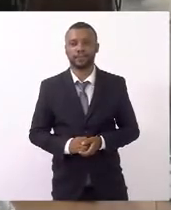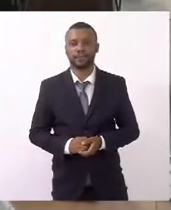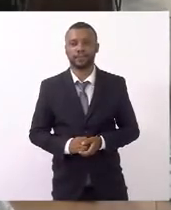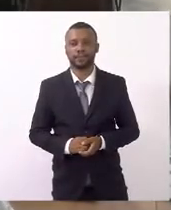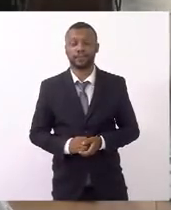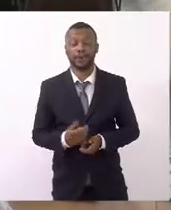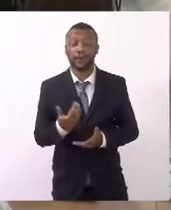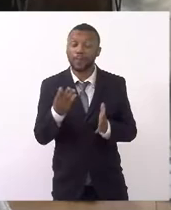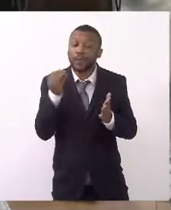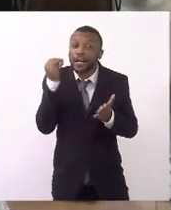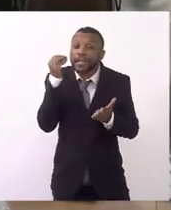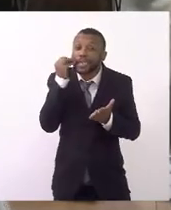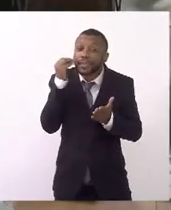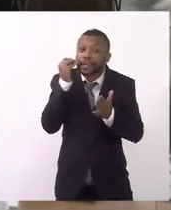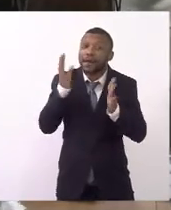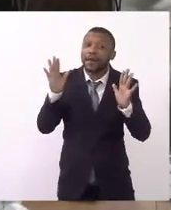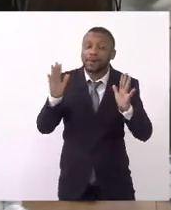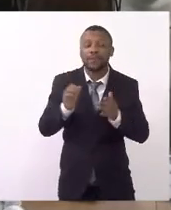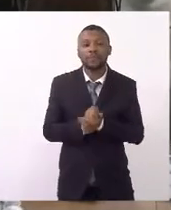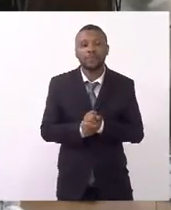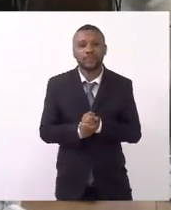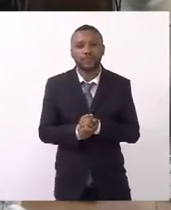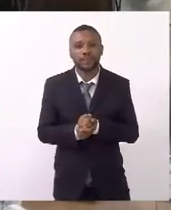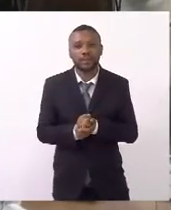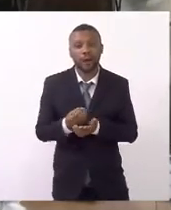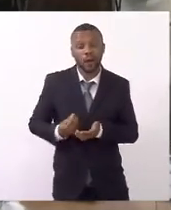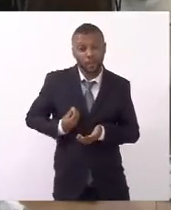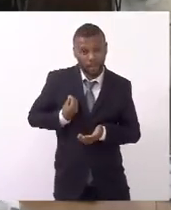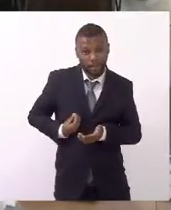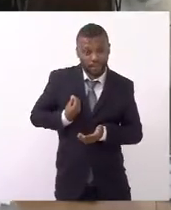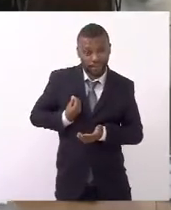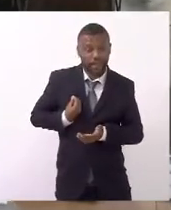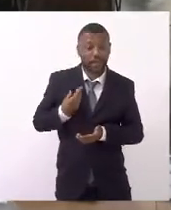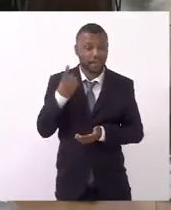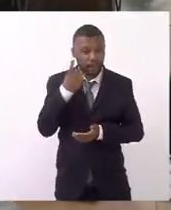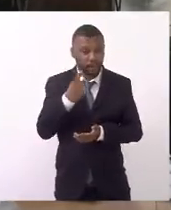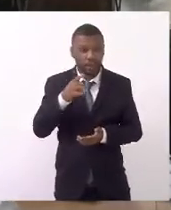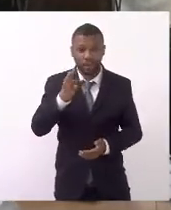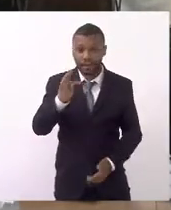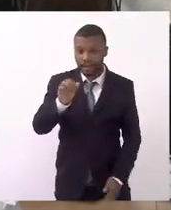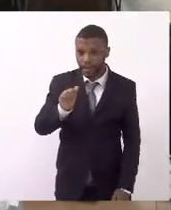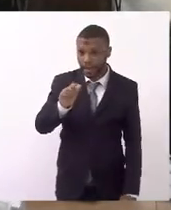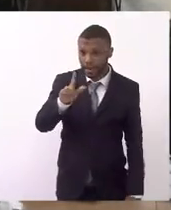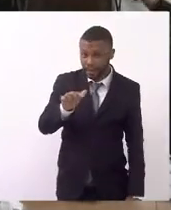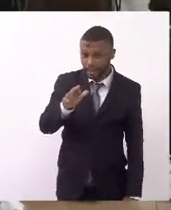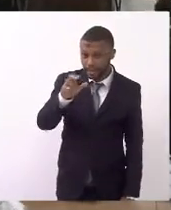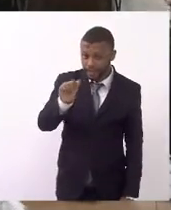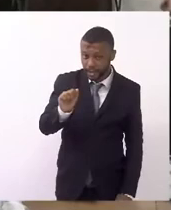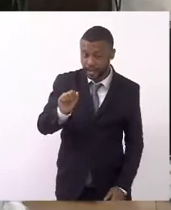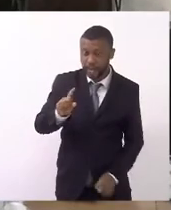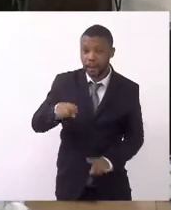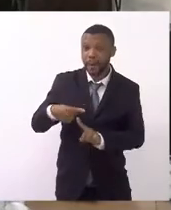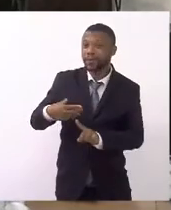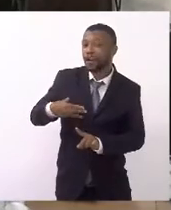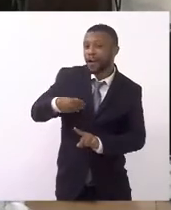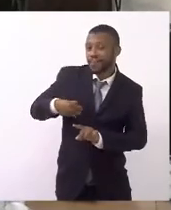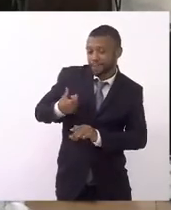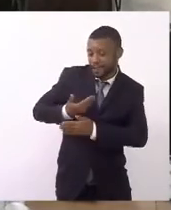eu vou tentar com a presença da deputada taliria petrone e sua filha Moana